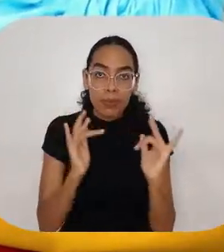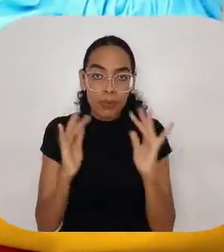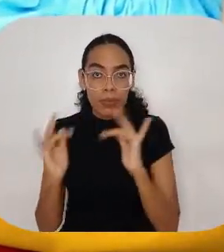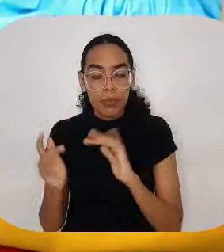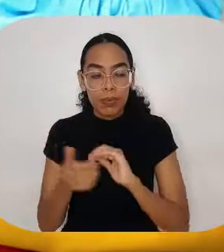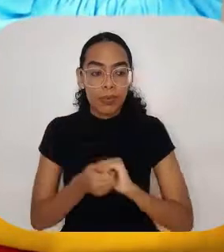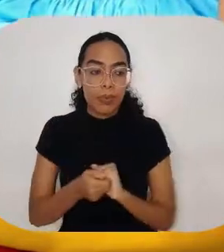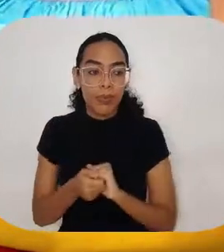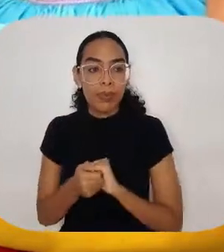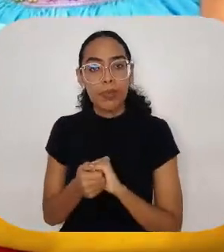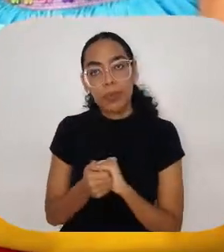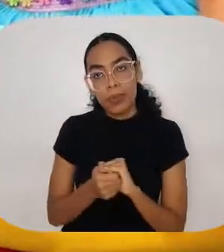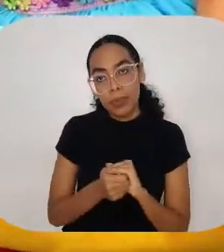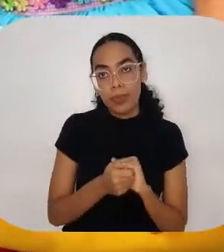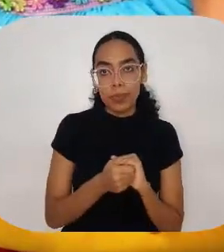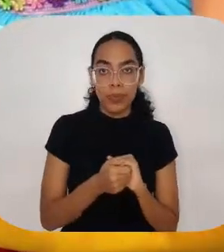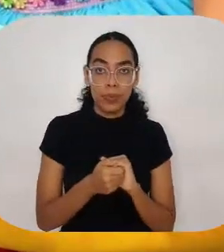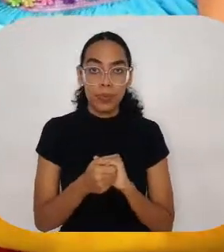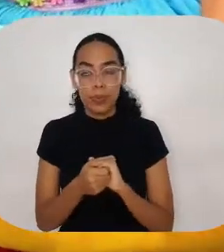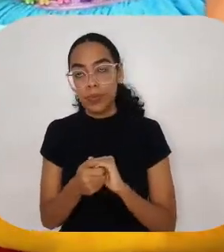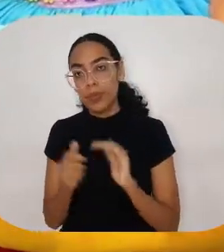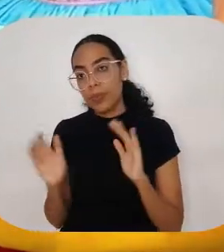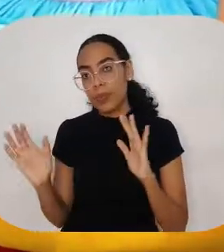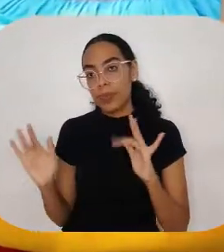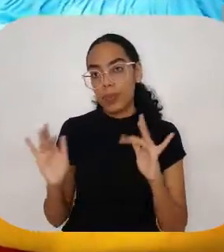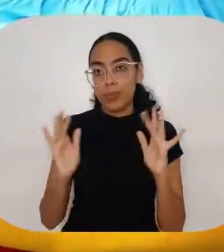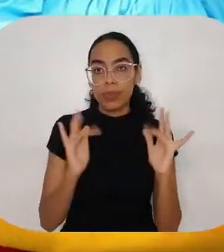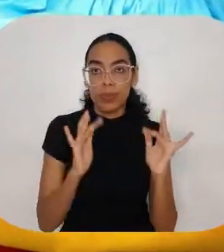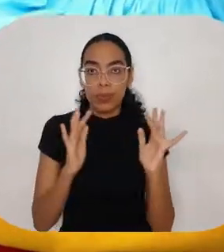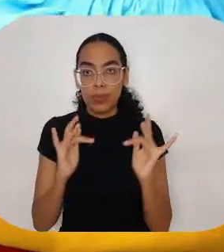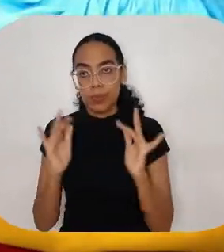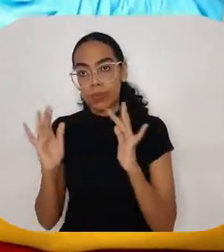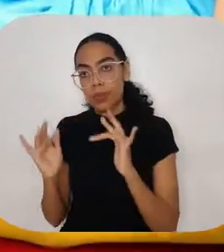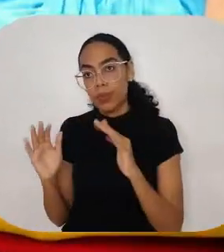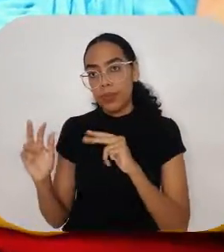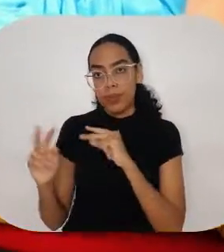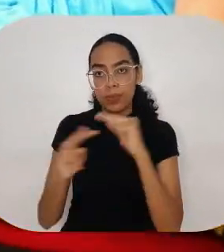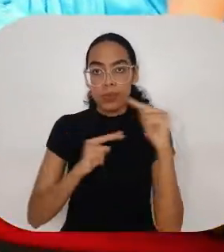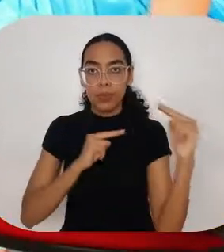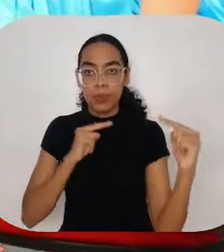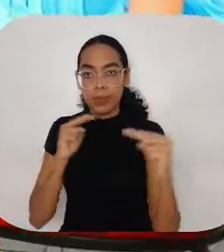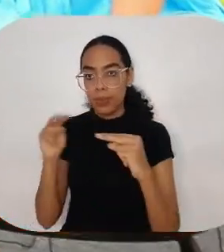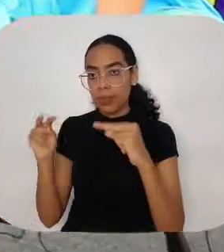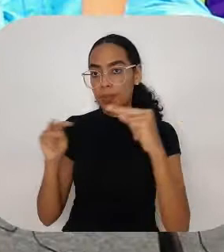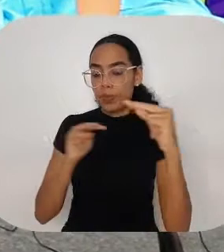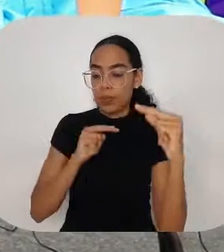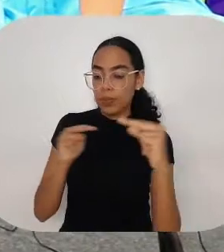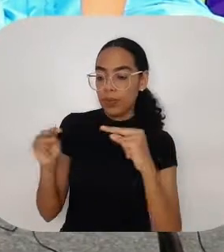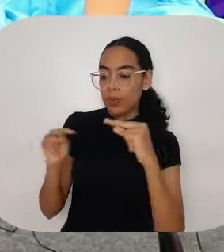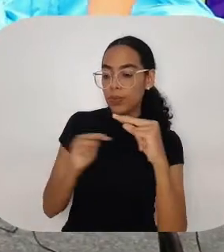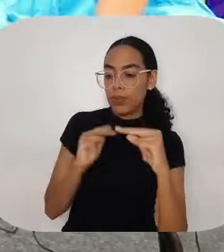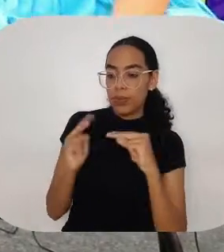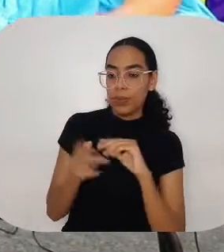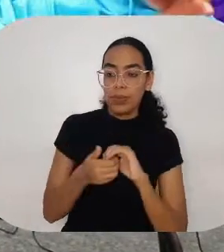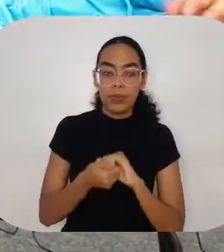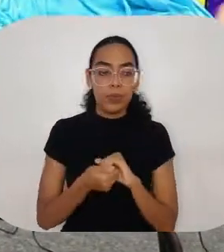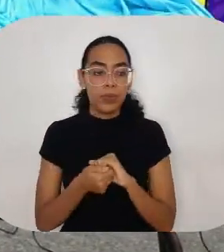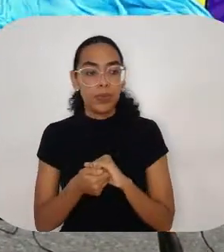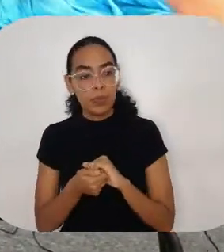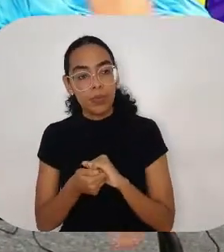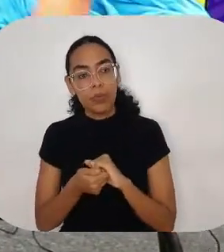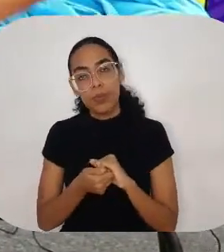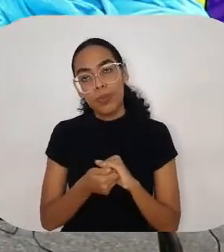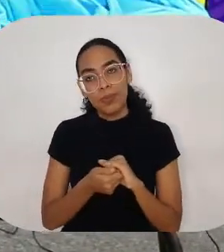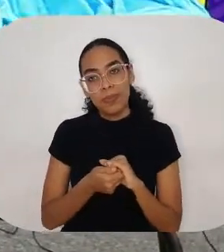ela só quer, só pensa em namorar. Ela só quer, só pensa em namorar. Ela só quer, só pensa